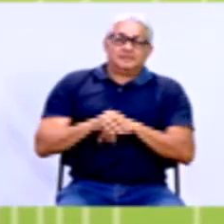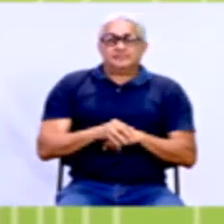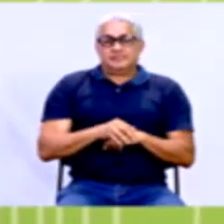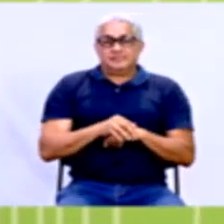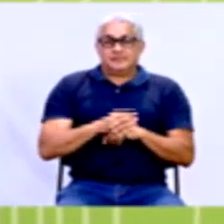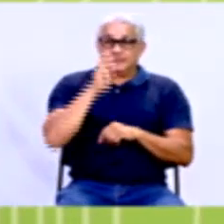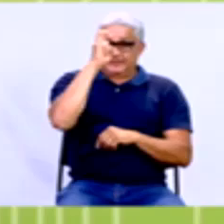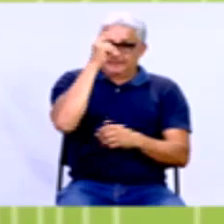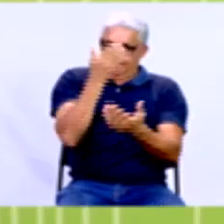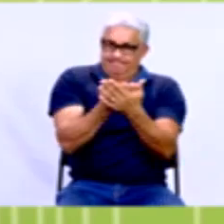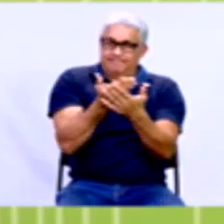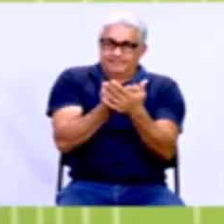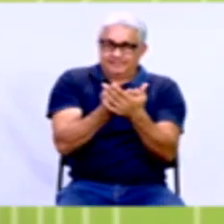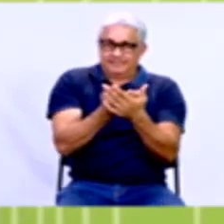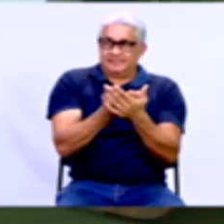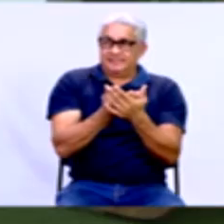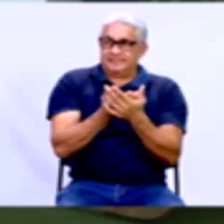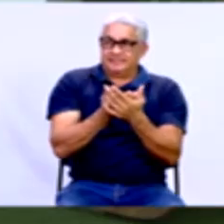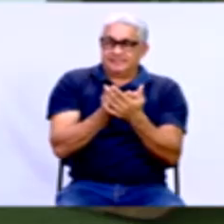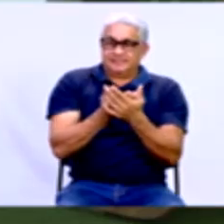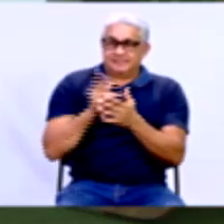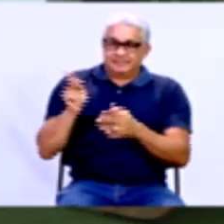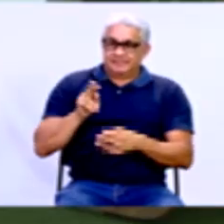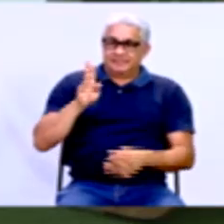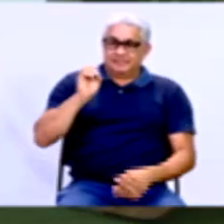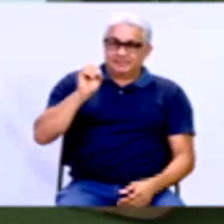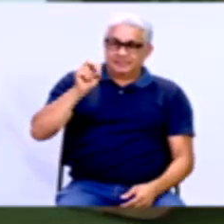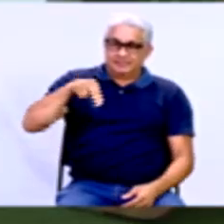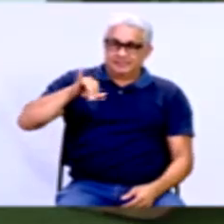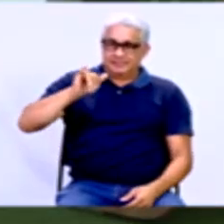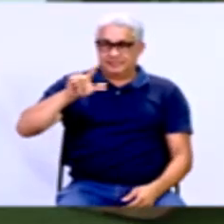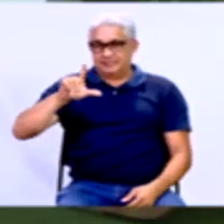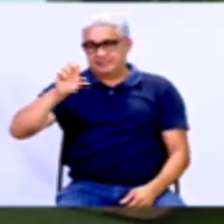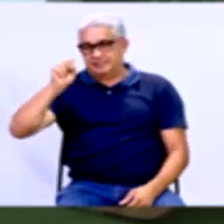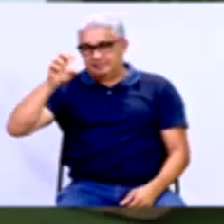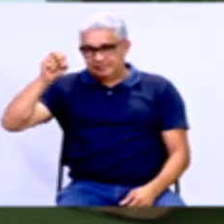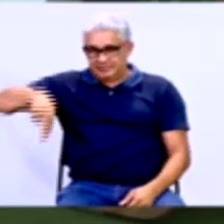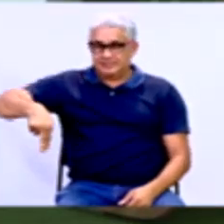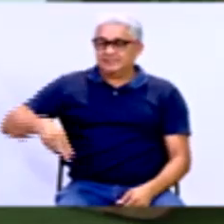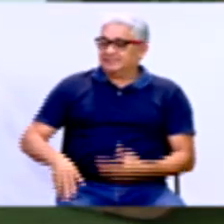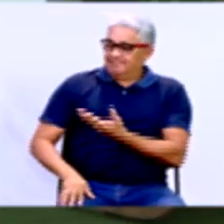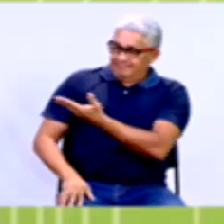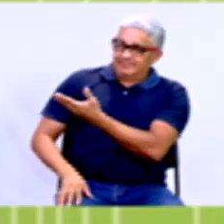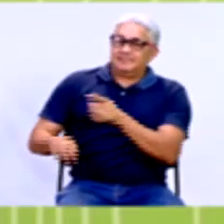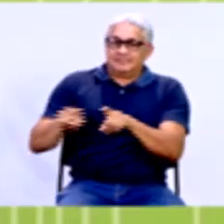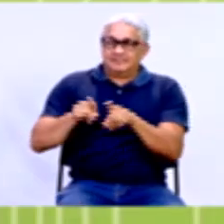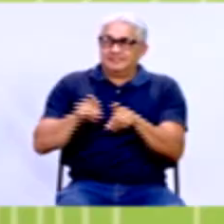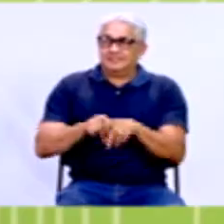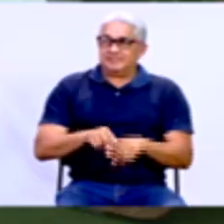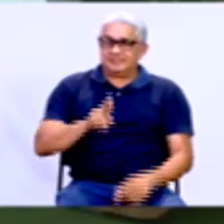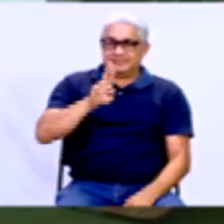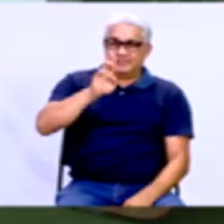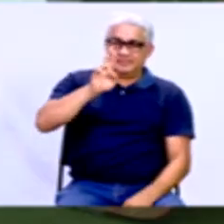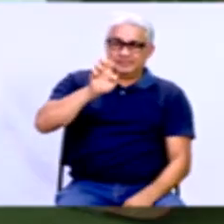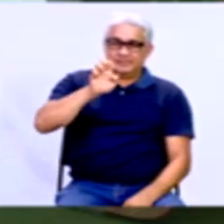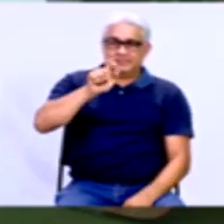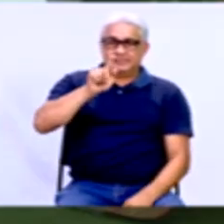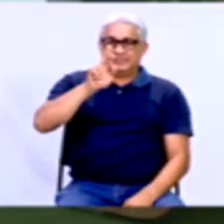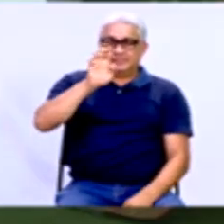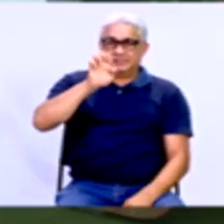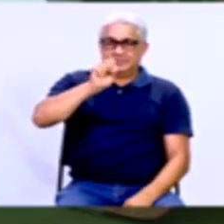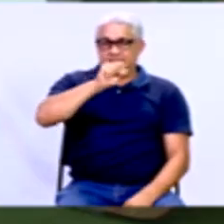nossa quinta aula, né, professor? Boa noite, professora. Chegamos aí, vamos falar sobre regressão hoje, um tema bem